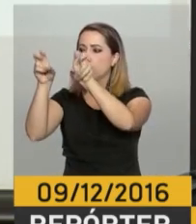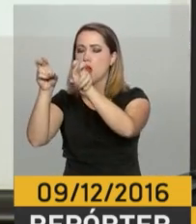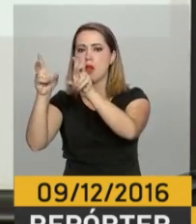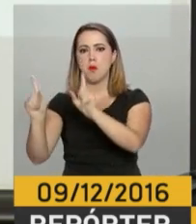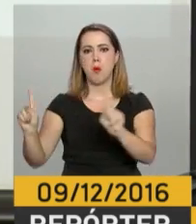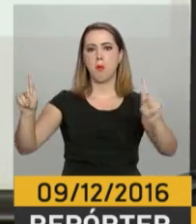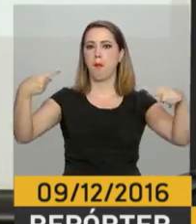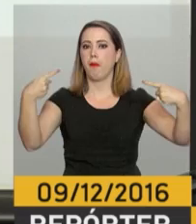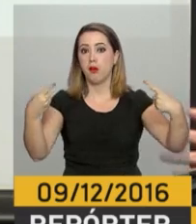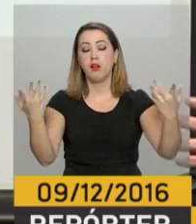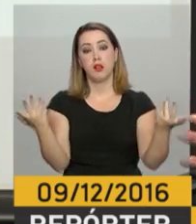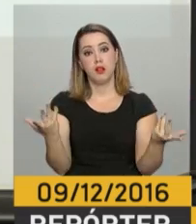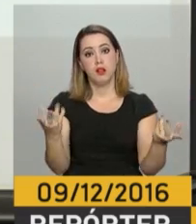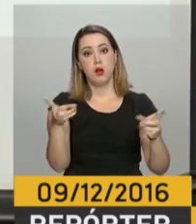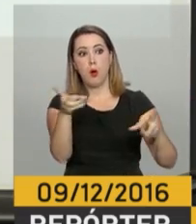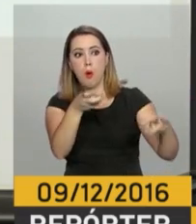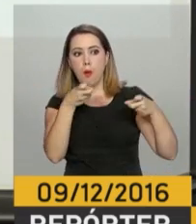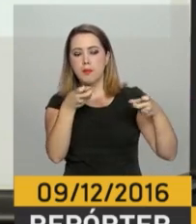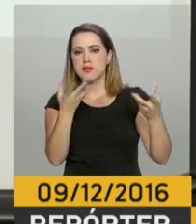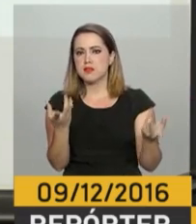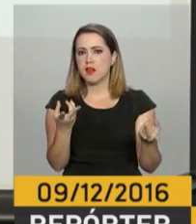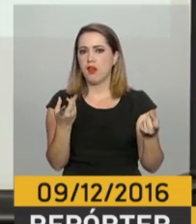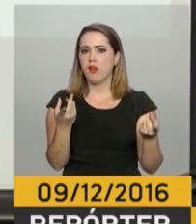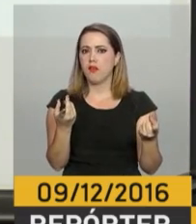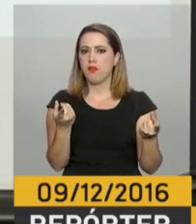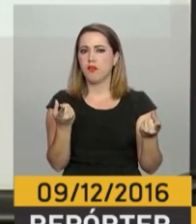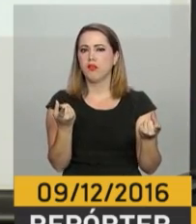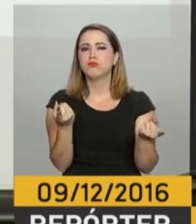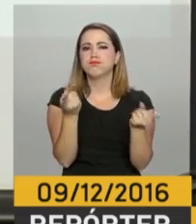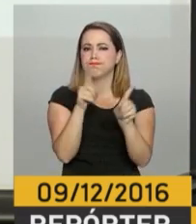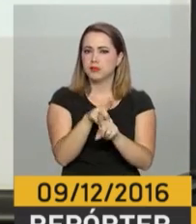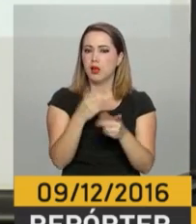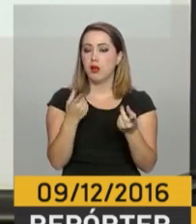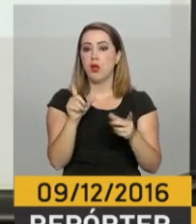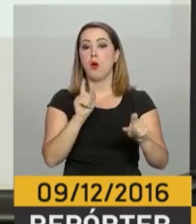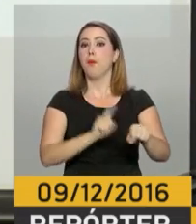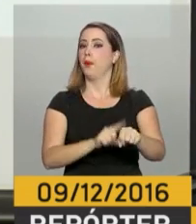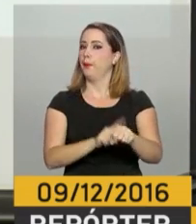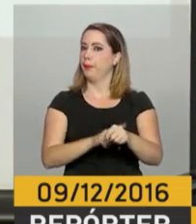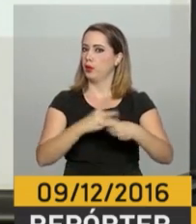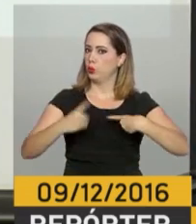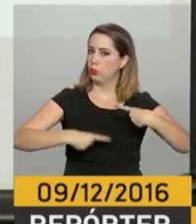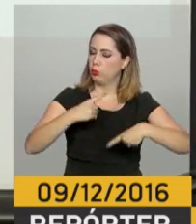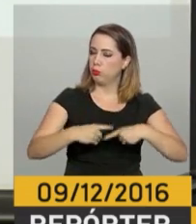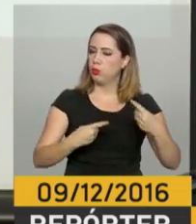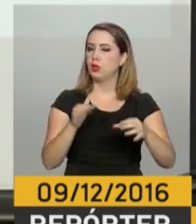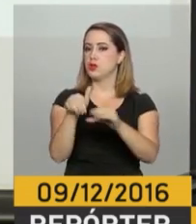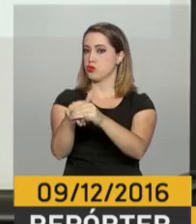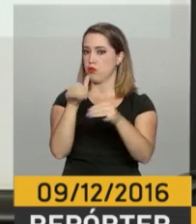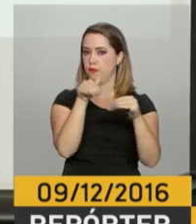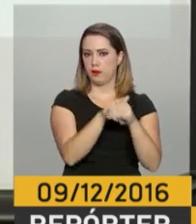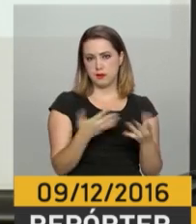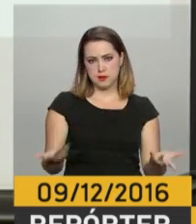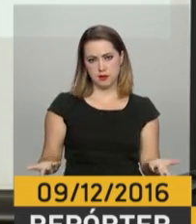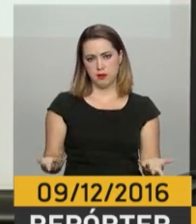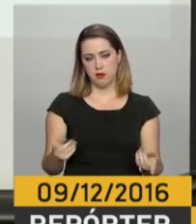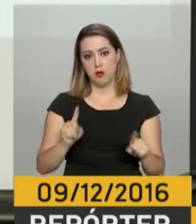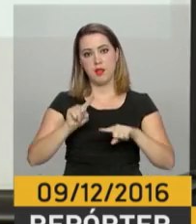criticam, observam, não é? Se contrariam. Este é o momento político-eleitoral. O segundo momento é o